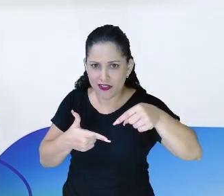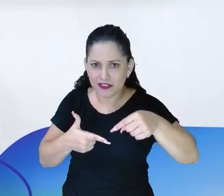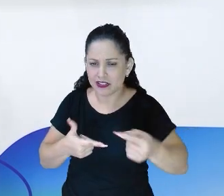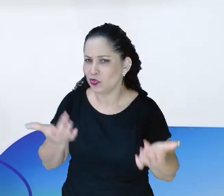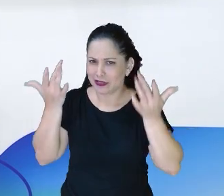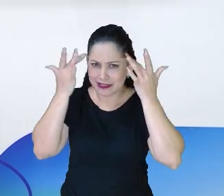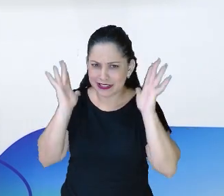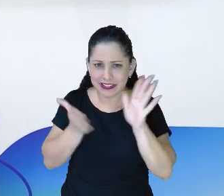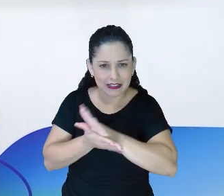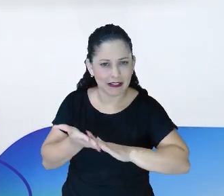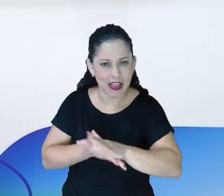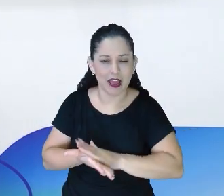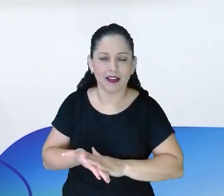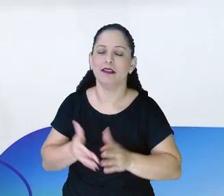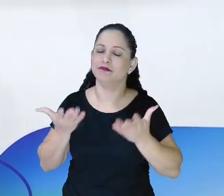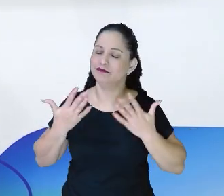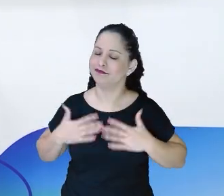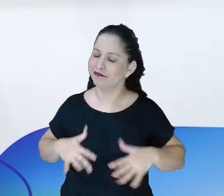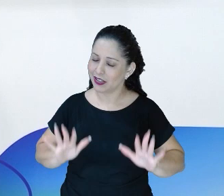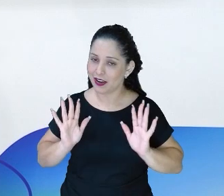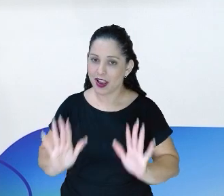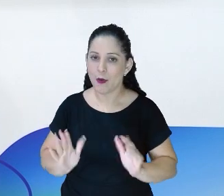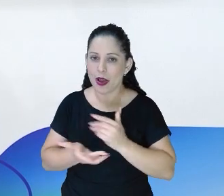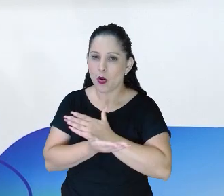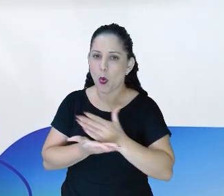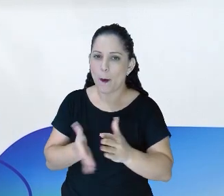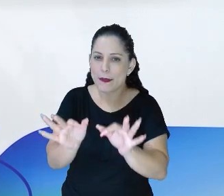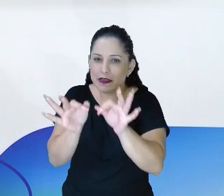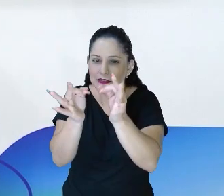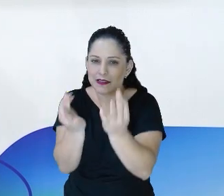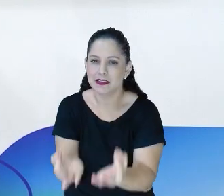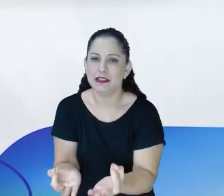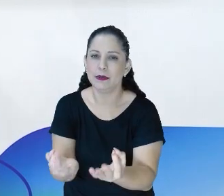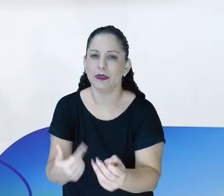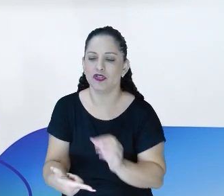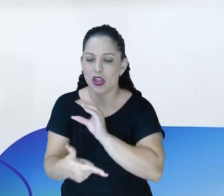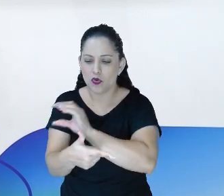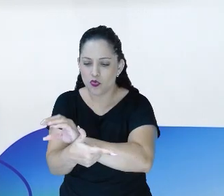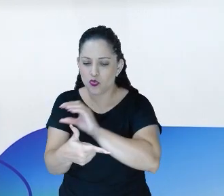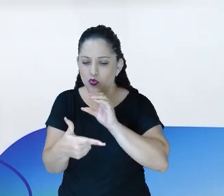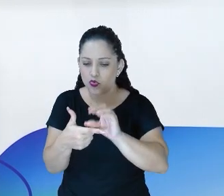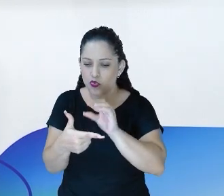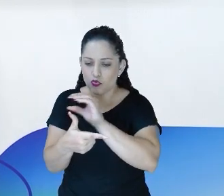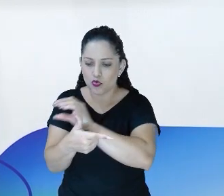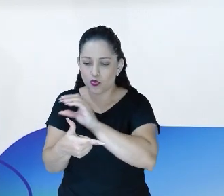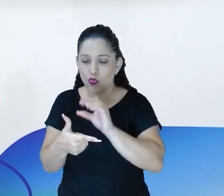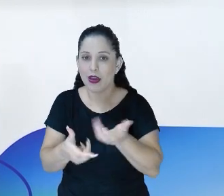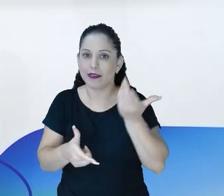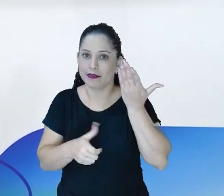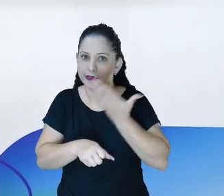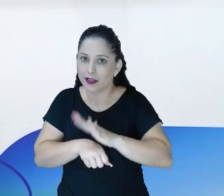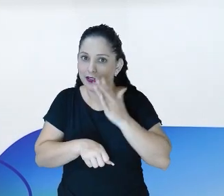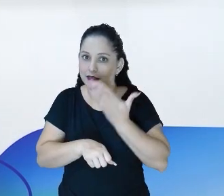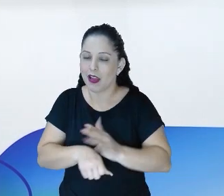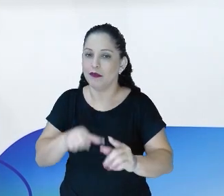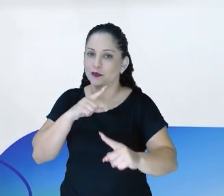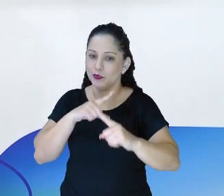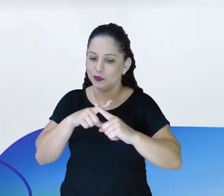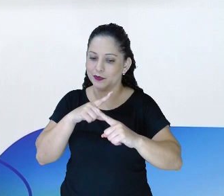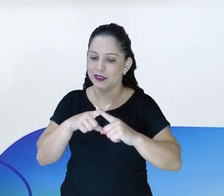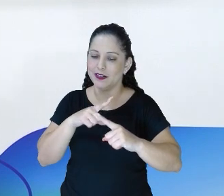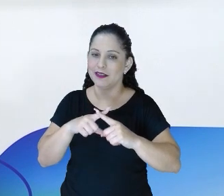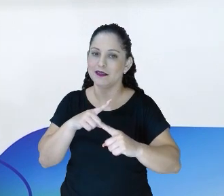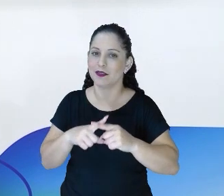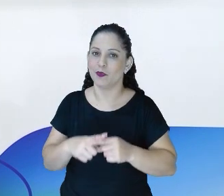problema. Começa dos números menores. Não esquece de treinar multiplicação. Ó, fiz aqui